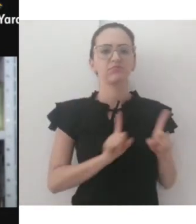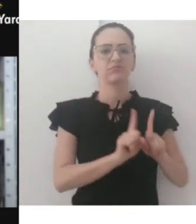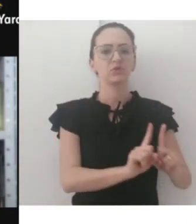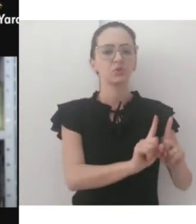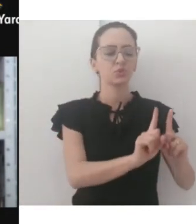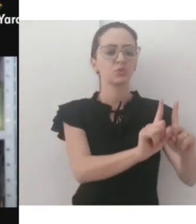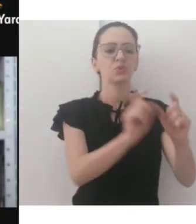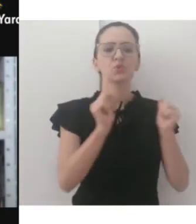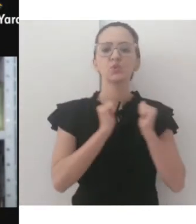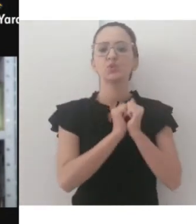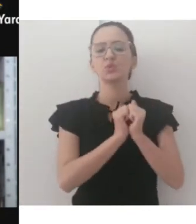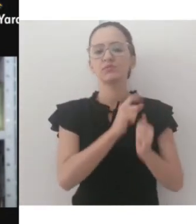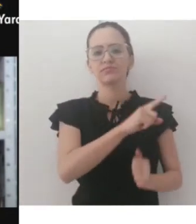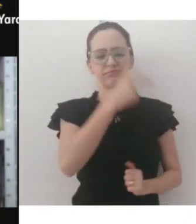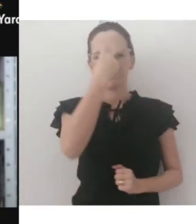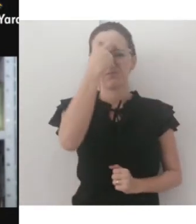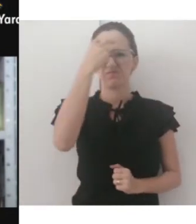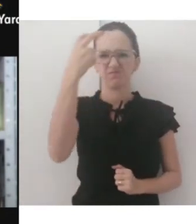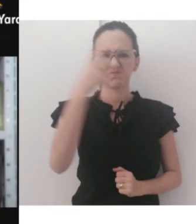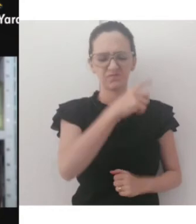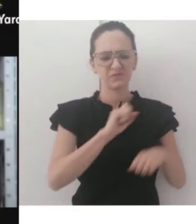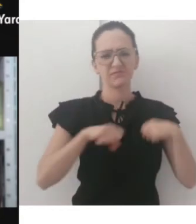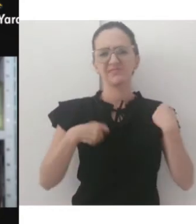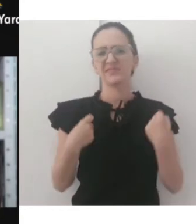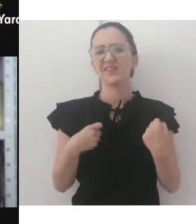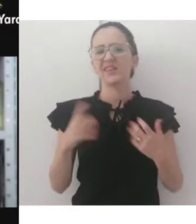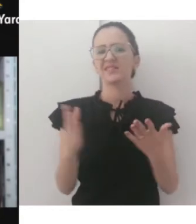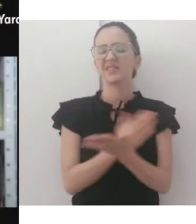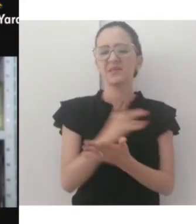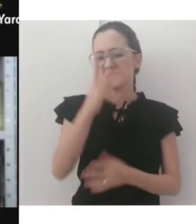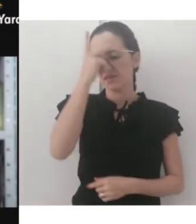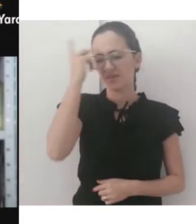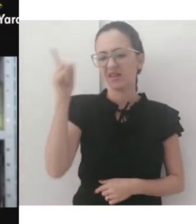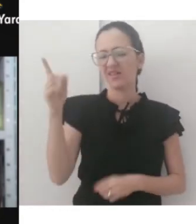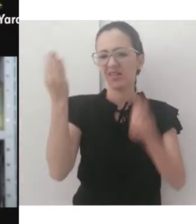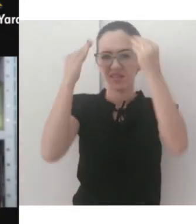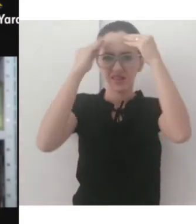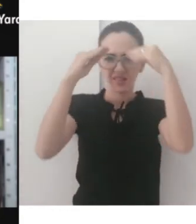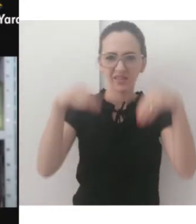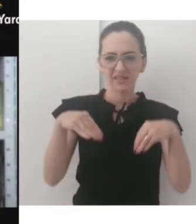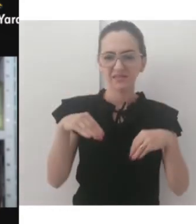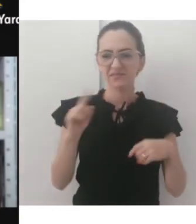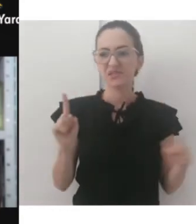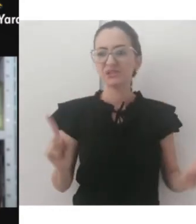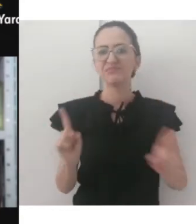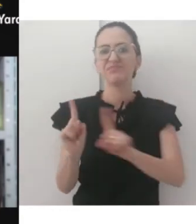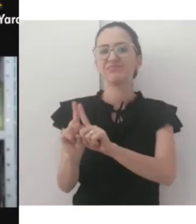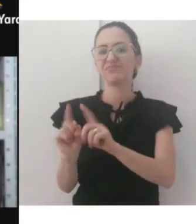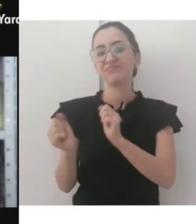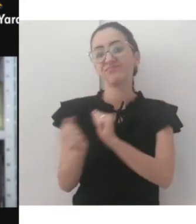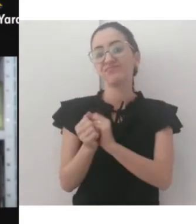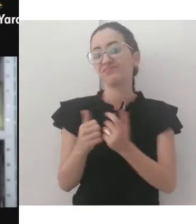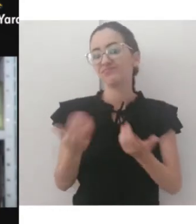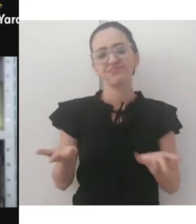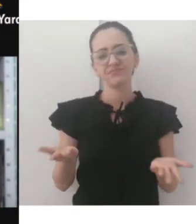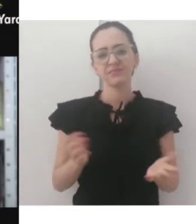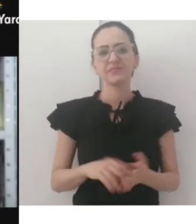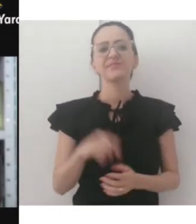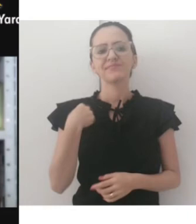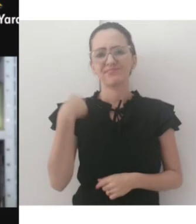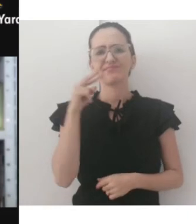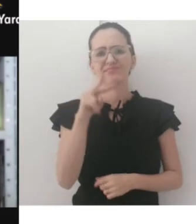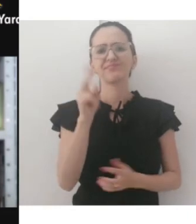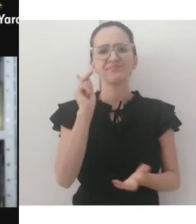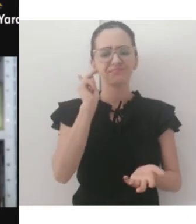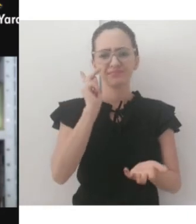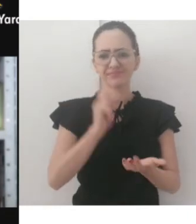e esforçadas com você. Porque muitas vezes a gente encontra pessoas que estão desestimuladas, tá? Eu vou dar um exemplo aqui